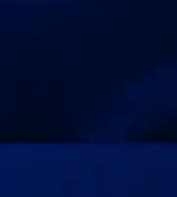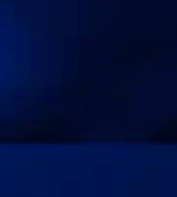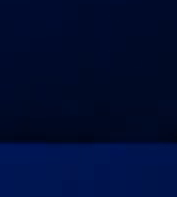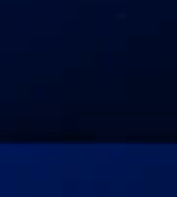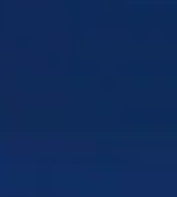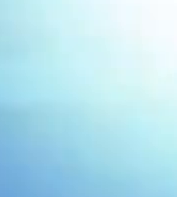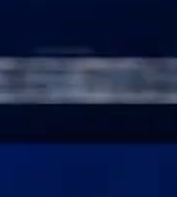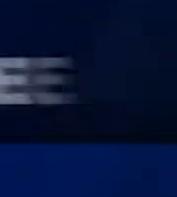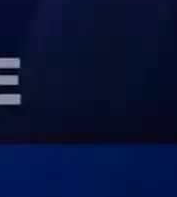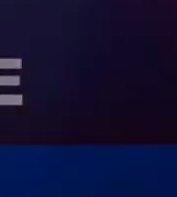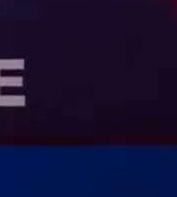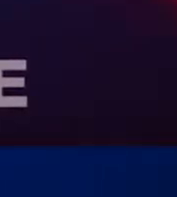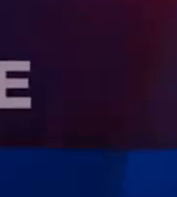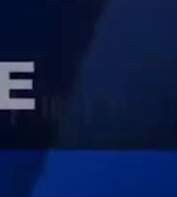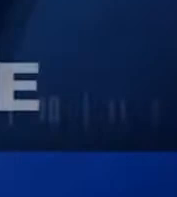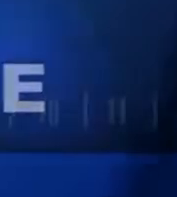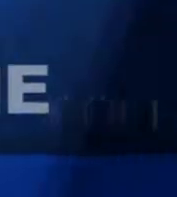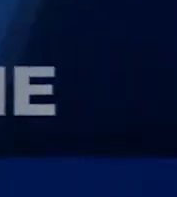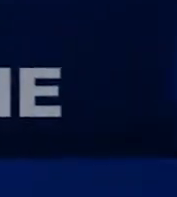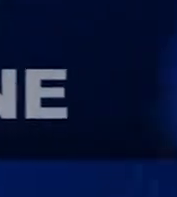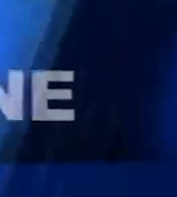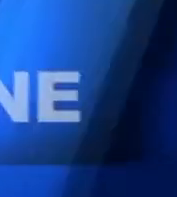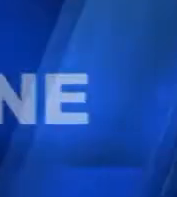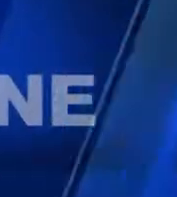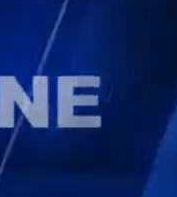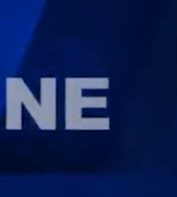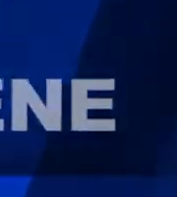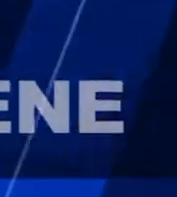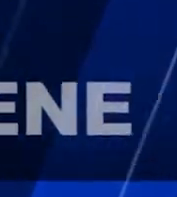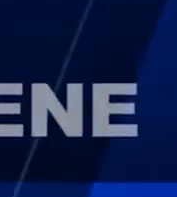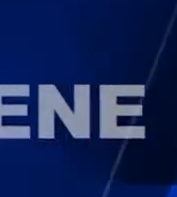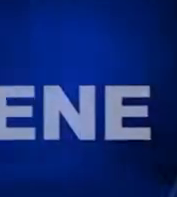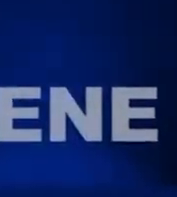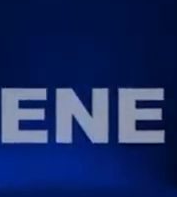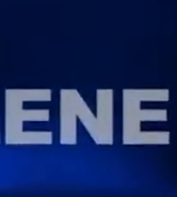Assista agora a mais uma sessão solene.